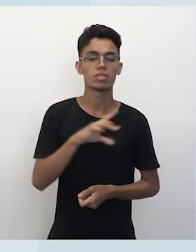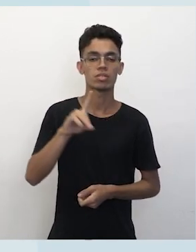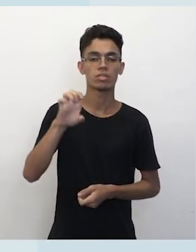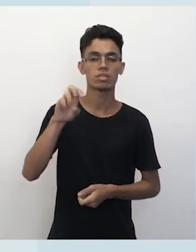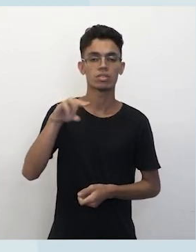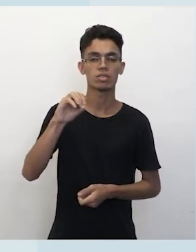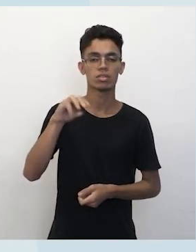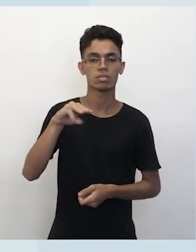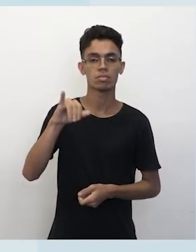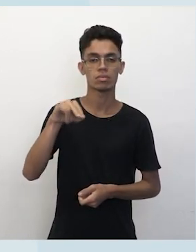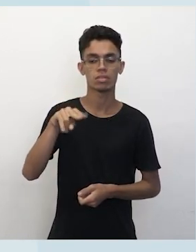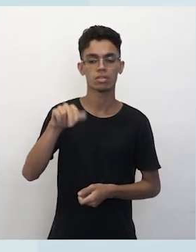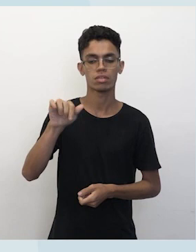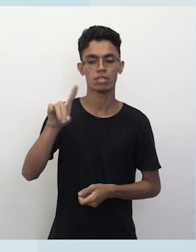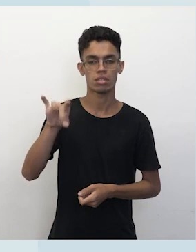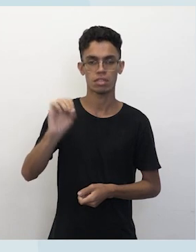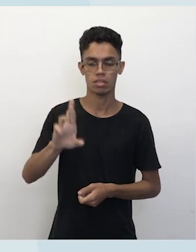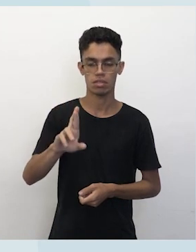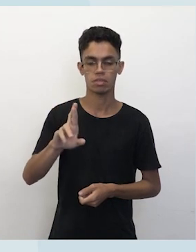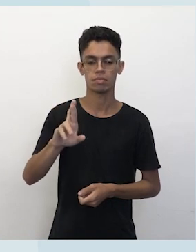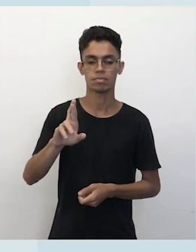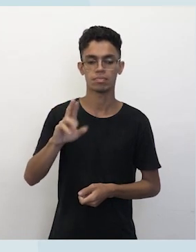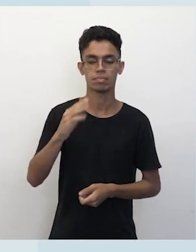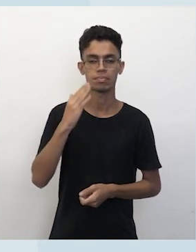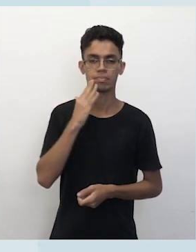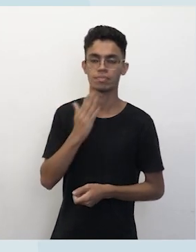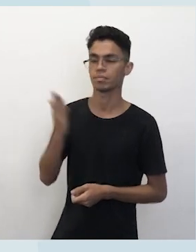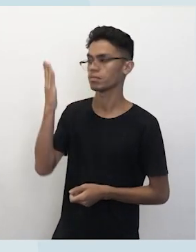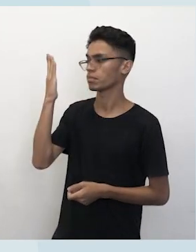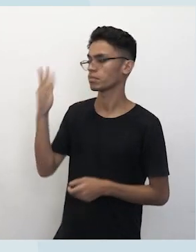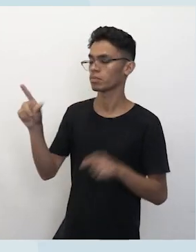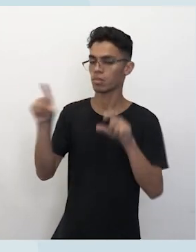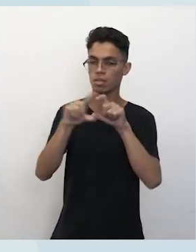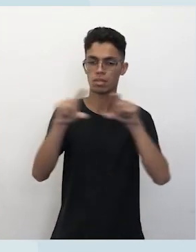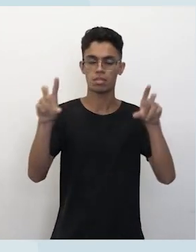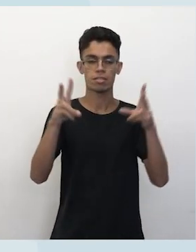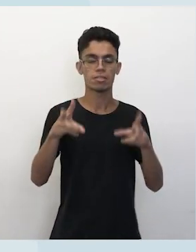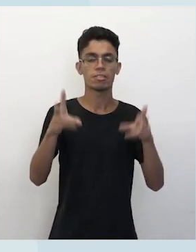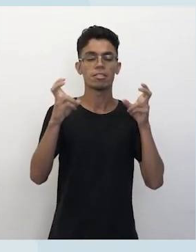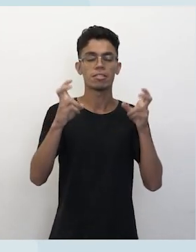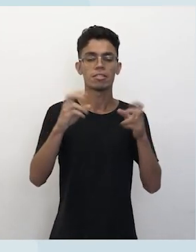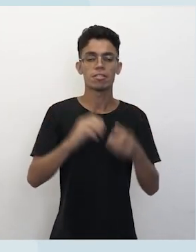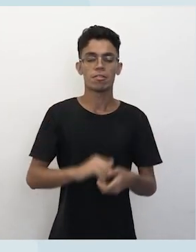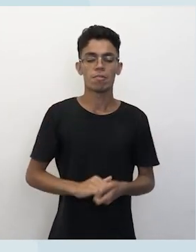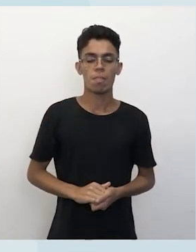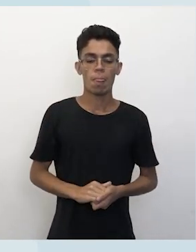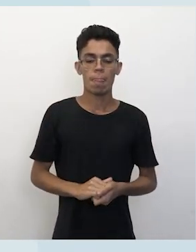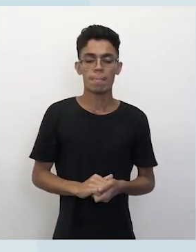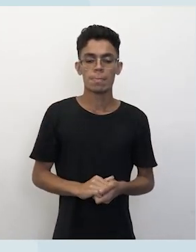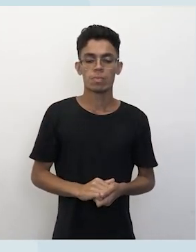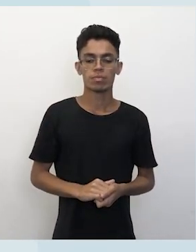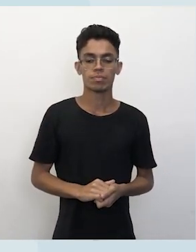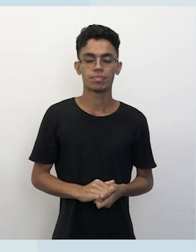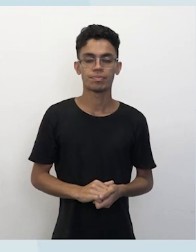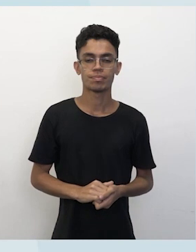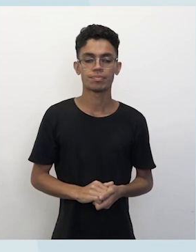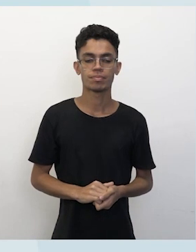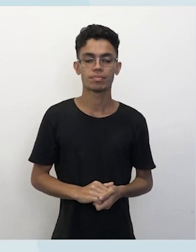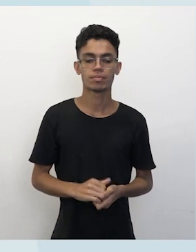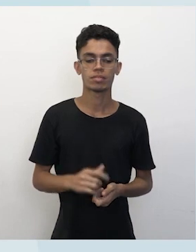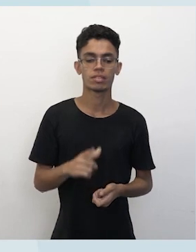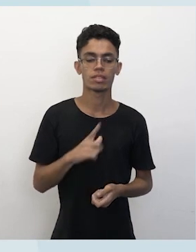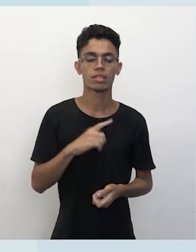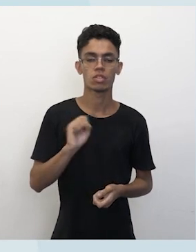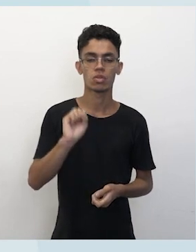denominador. Numericamente, é essa estrutura, ó, perceba, separando ele aqui, temos 8